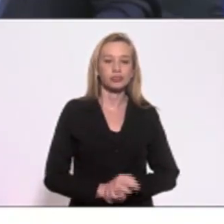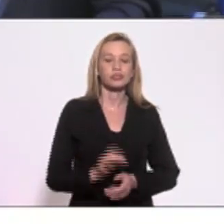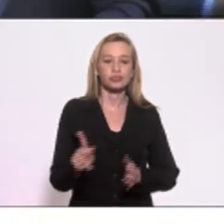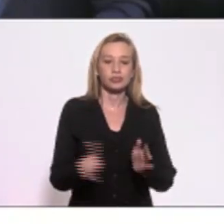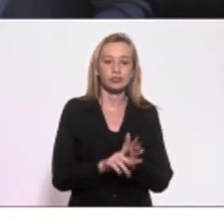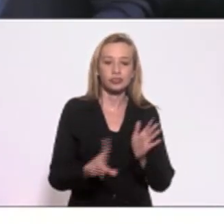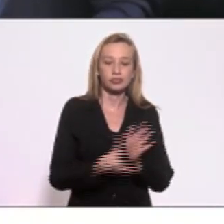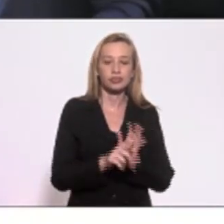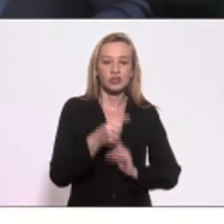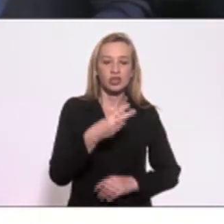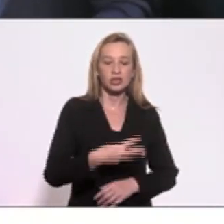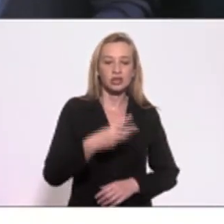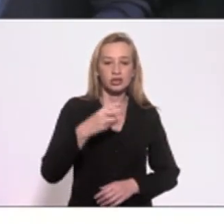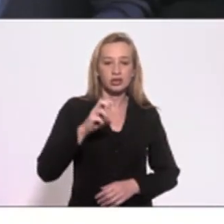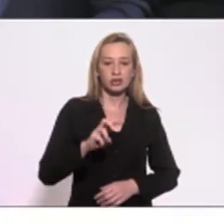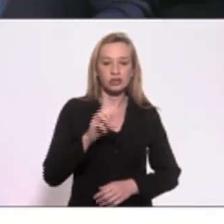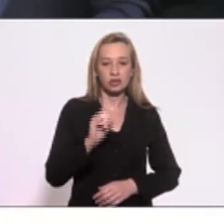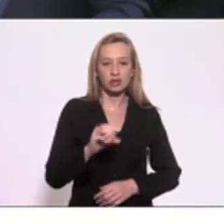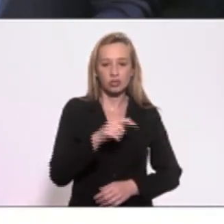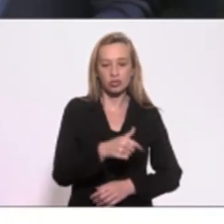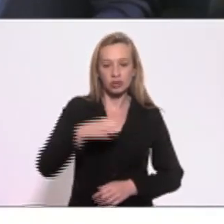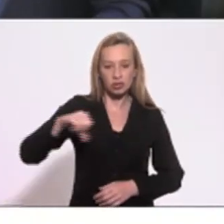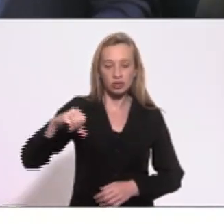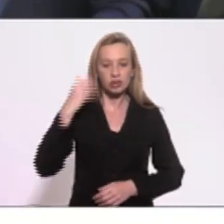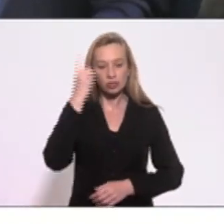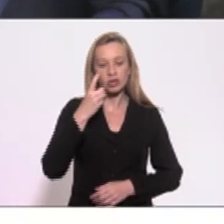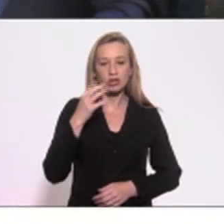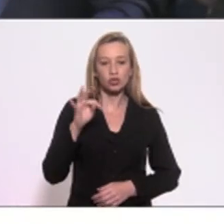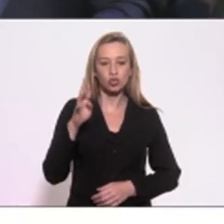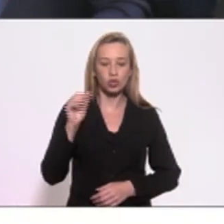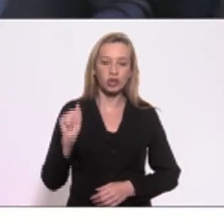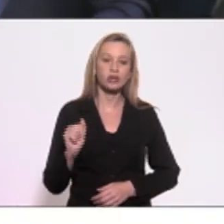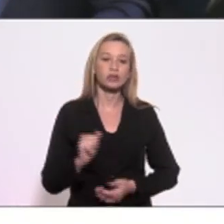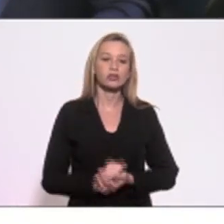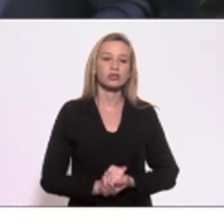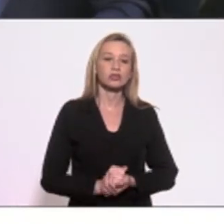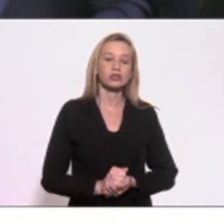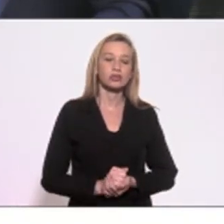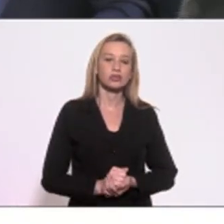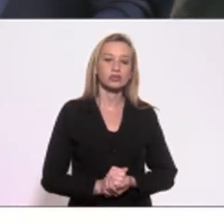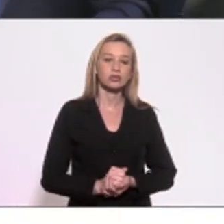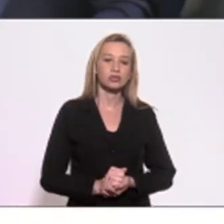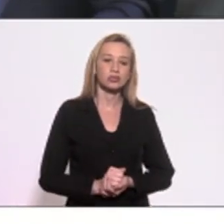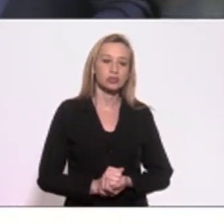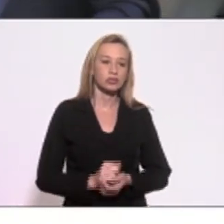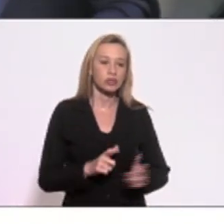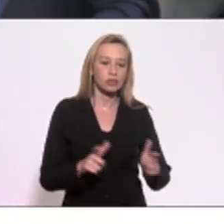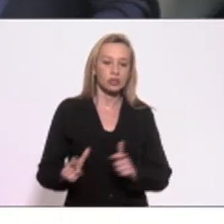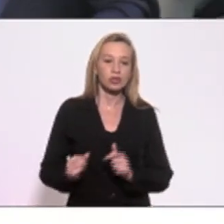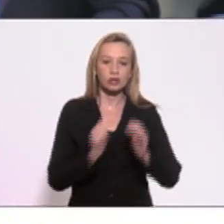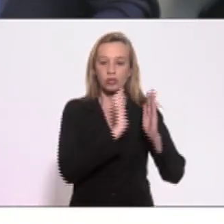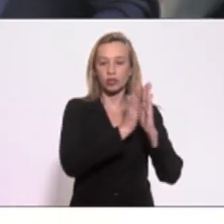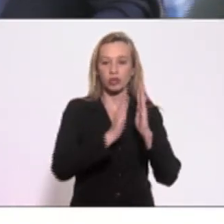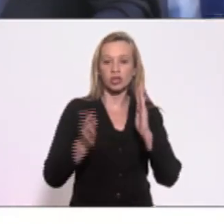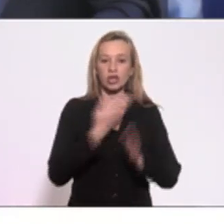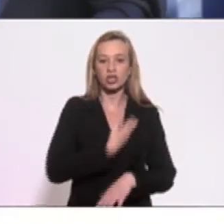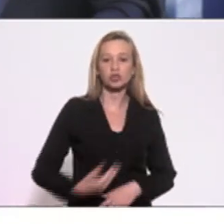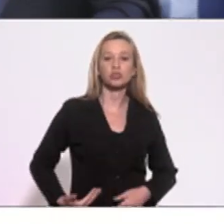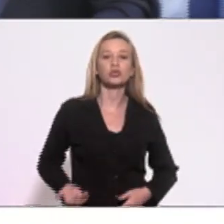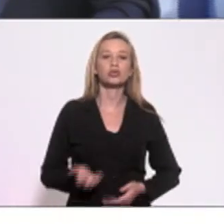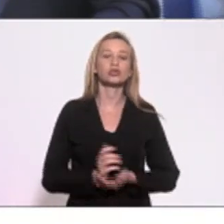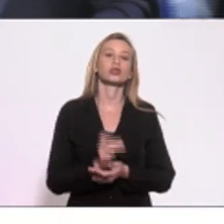Projeto de lei 350 de 2019, de autoria do deputado Gustavo Tutuca, que dispõe sobre pontos acessíveis nas bibliotecas públicas com uso de